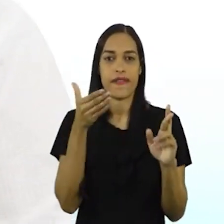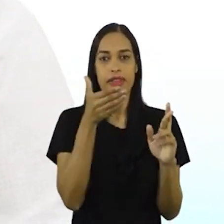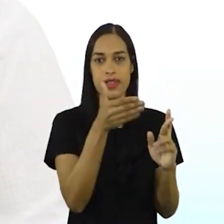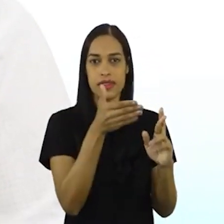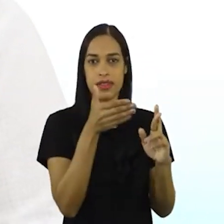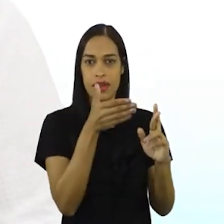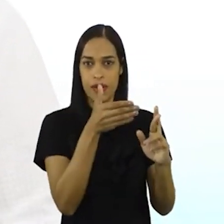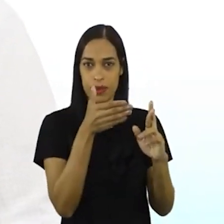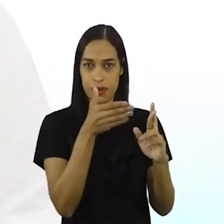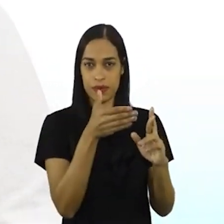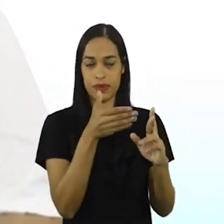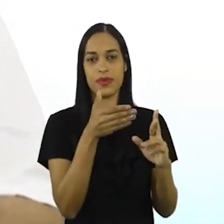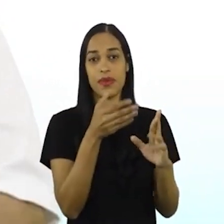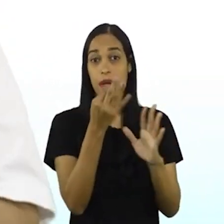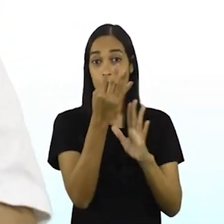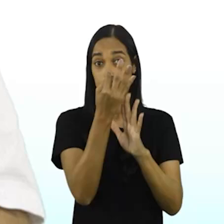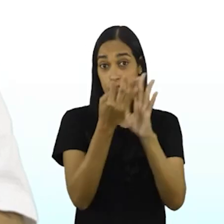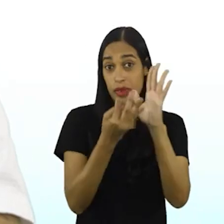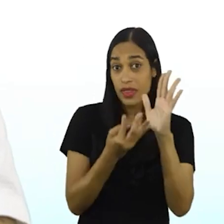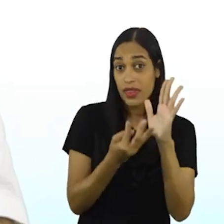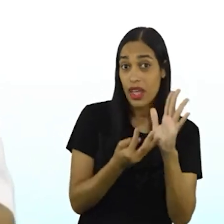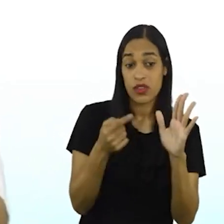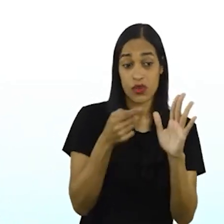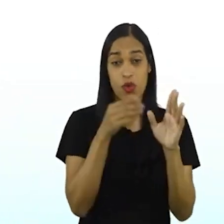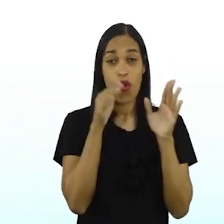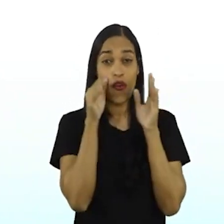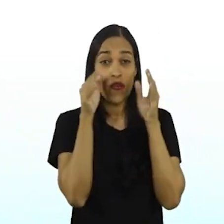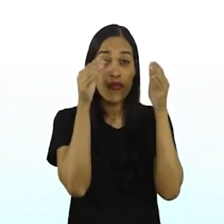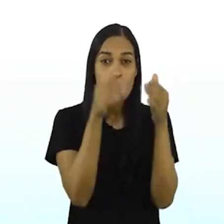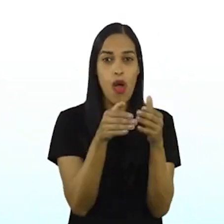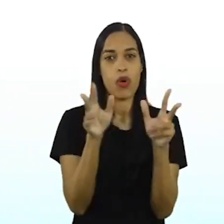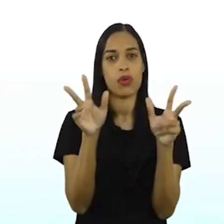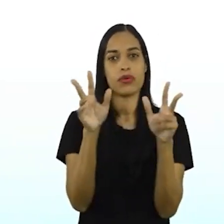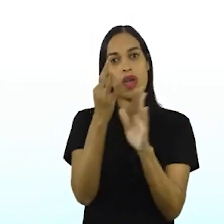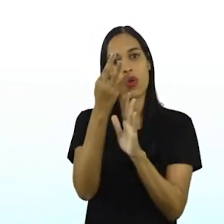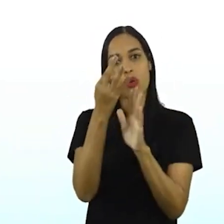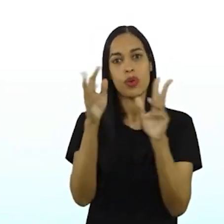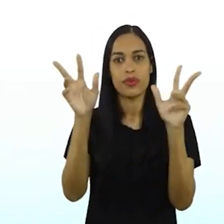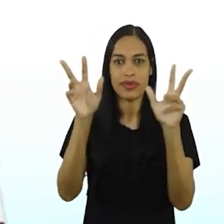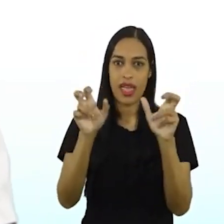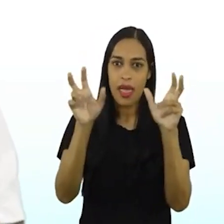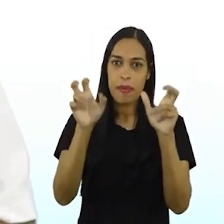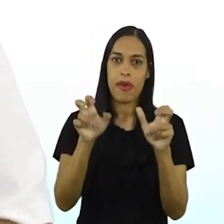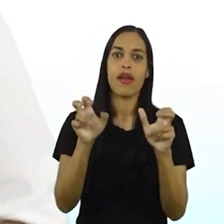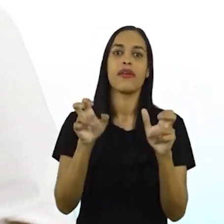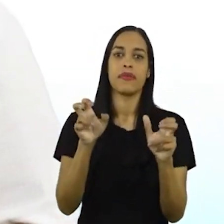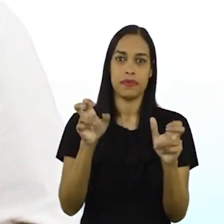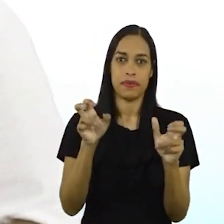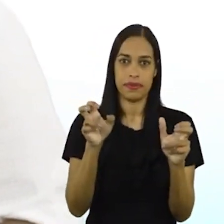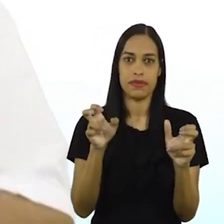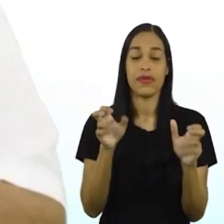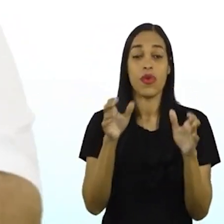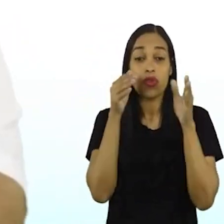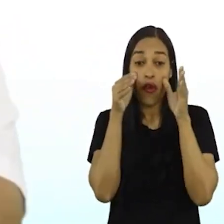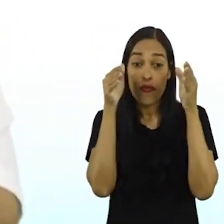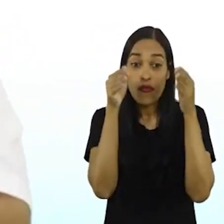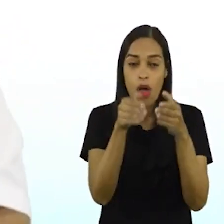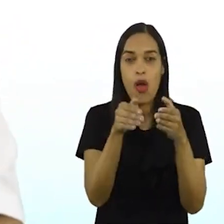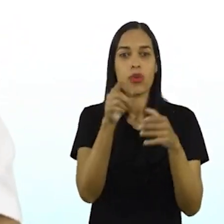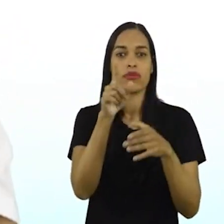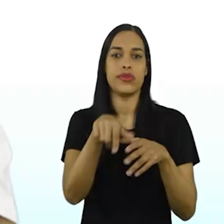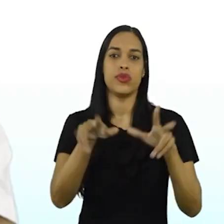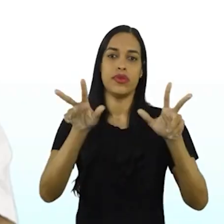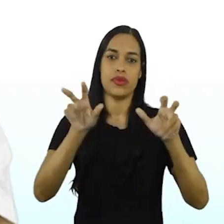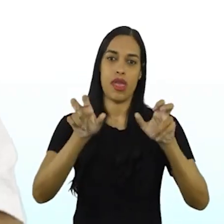referencial. Porque no texto dissertativo argumentativo o foco está voltado para o tema, o assunto. Você não pode fugir do tema. Então o teu foco está ali no